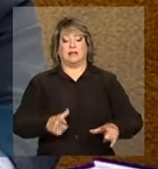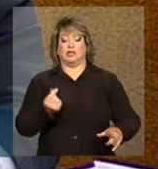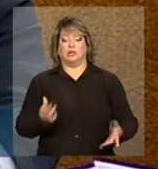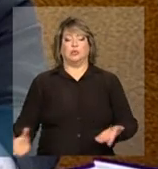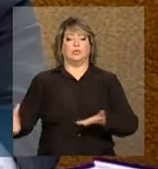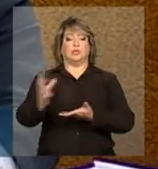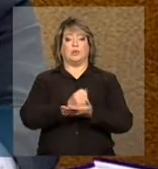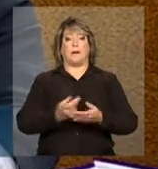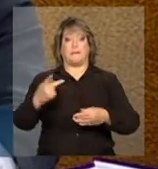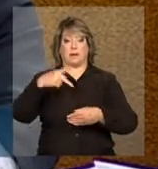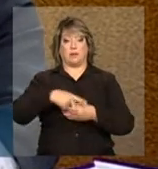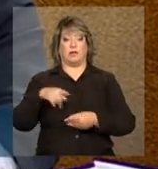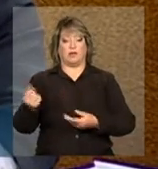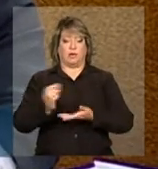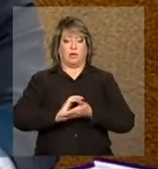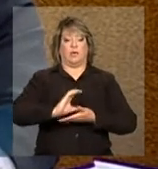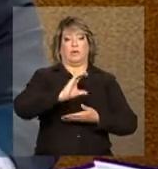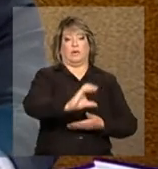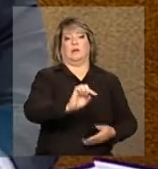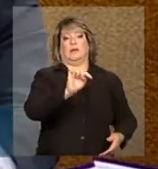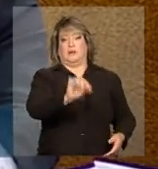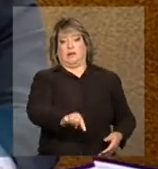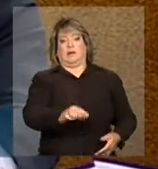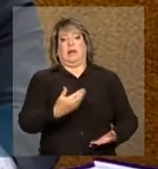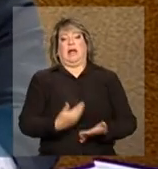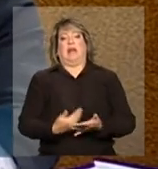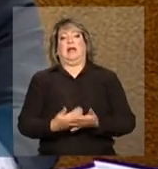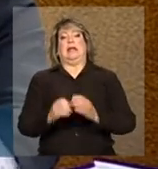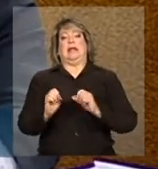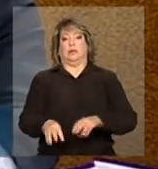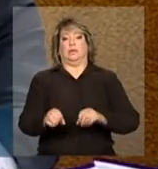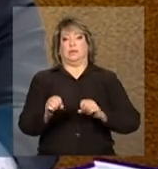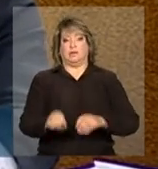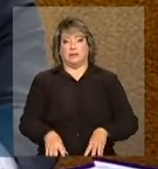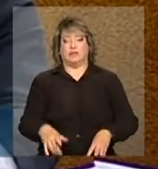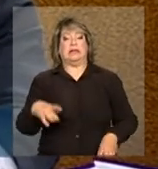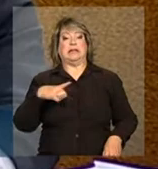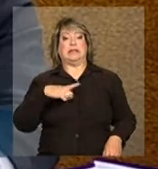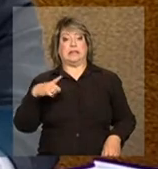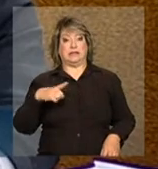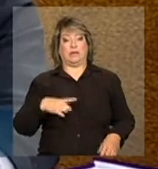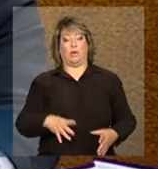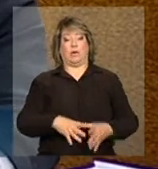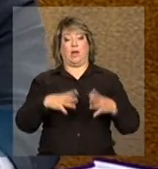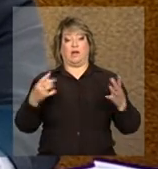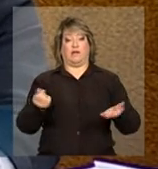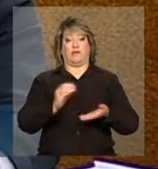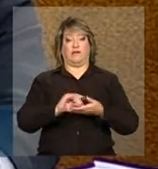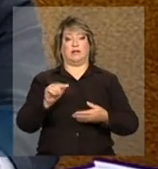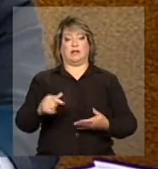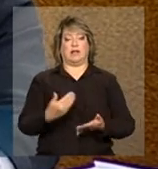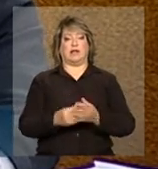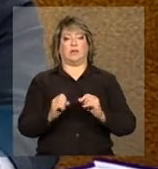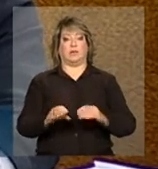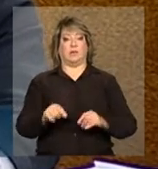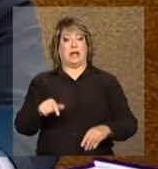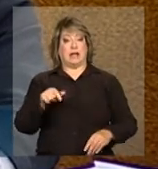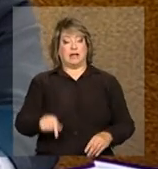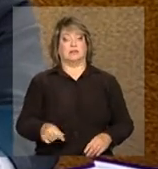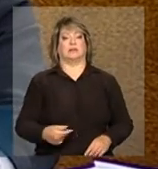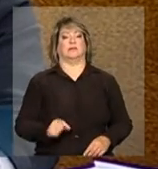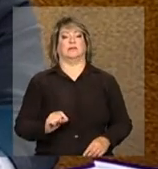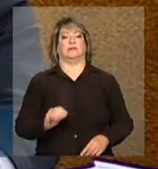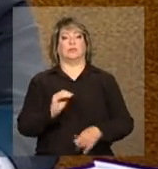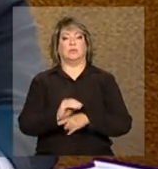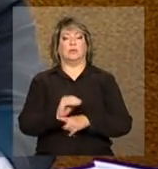petróleo devem ser destinadas para que a gente tenha um grande investimento em educação e para que esses investimentos sustentem